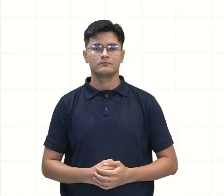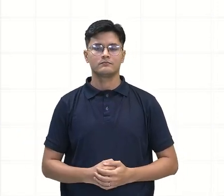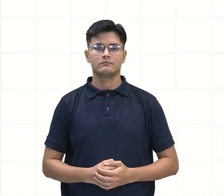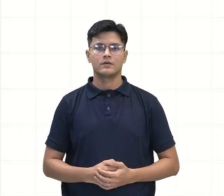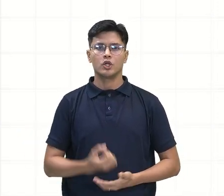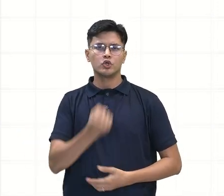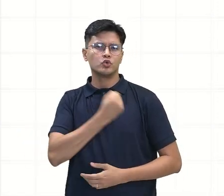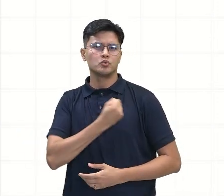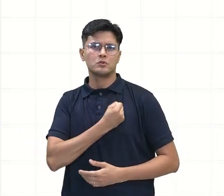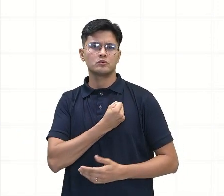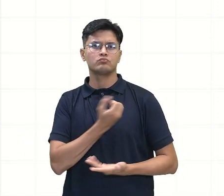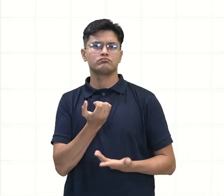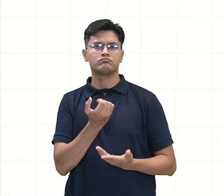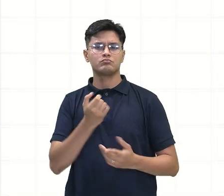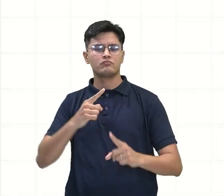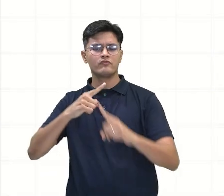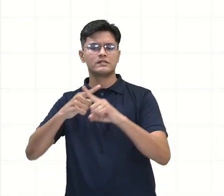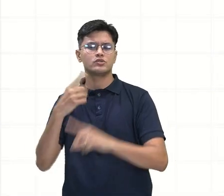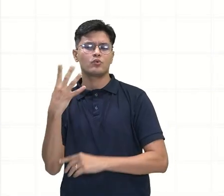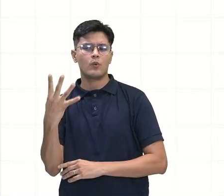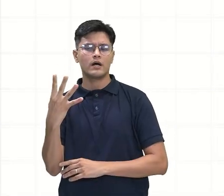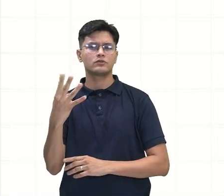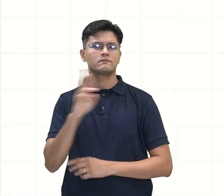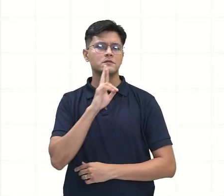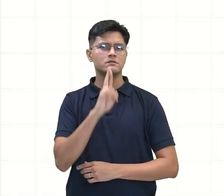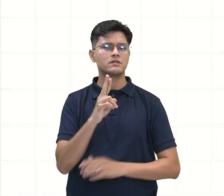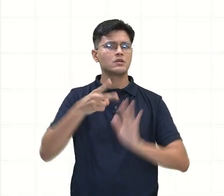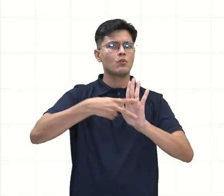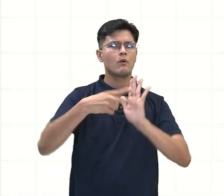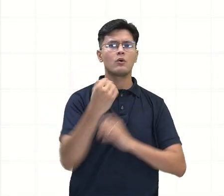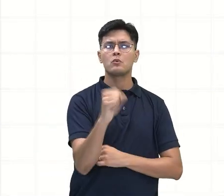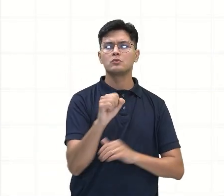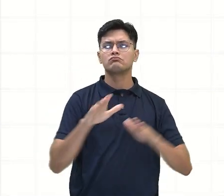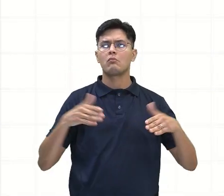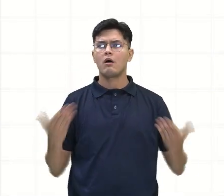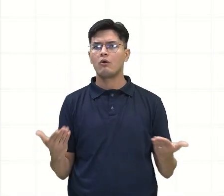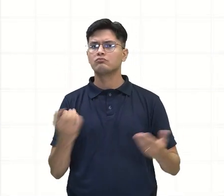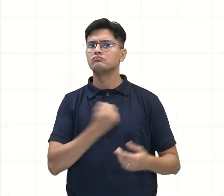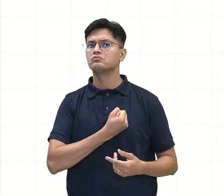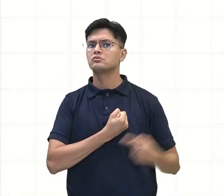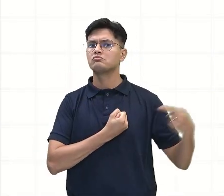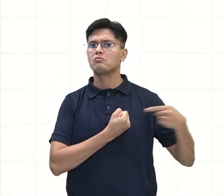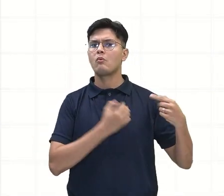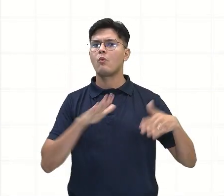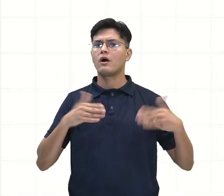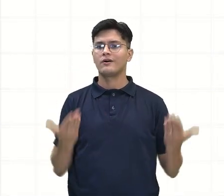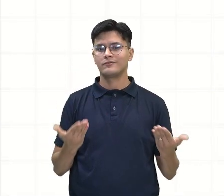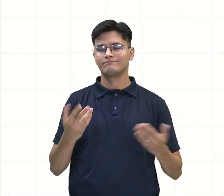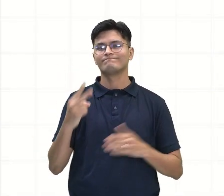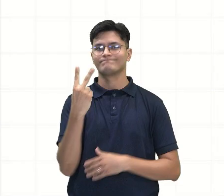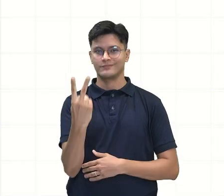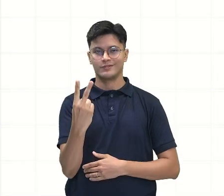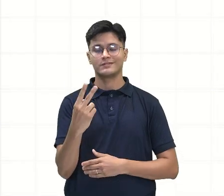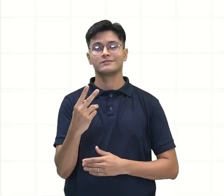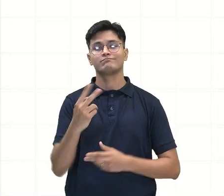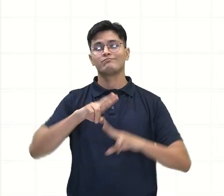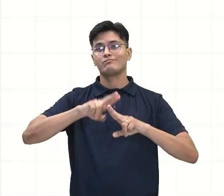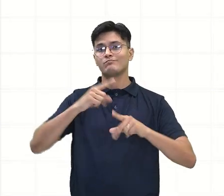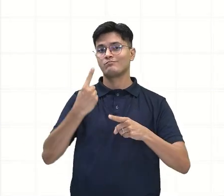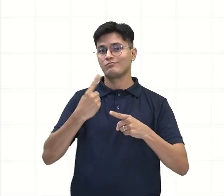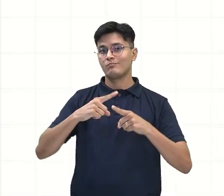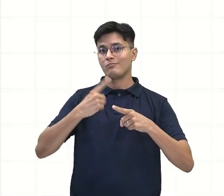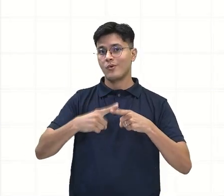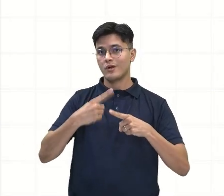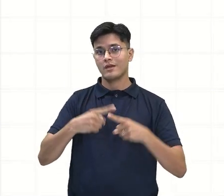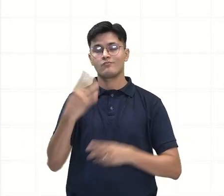dá 8? 2. Muito bem, porque 2 vezes 4, 8, e 8 menos 8, 0. Correto?